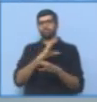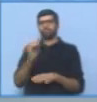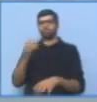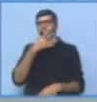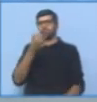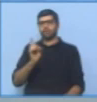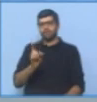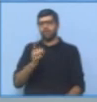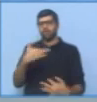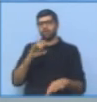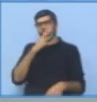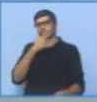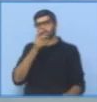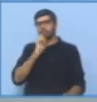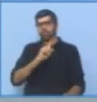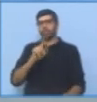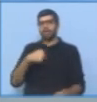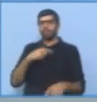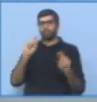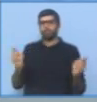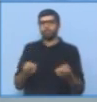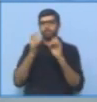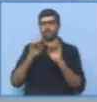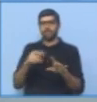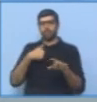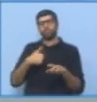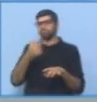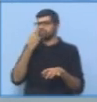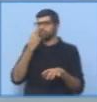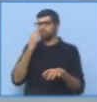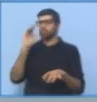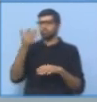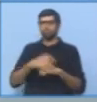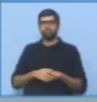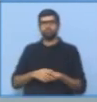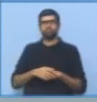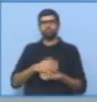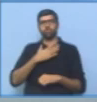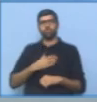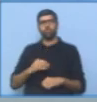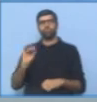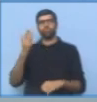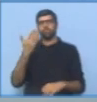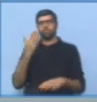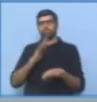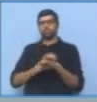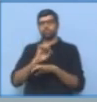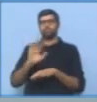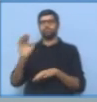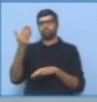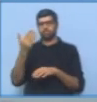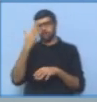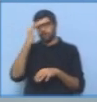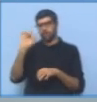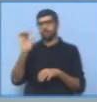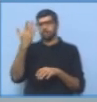mas depois já podemos explicar, que é um dos milagres que eu mais gosto. Mais gosto porque é primeiro. A ideia do